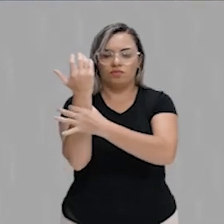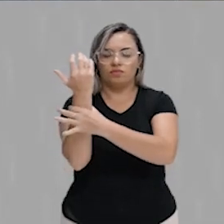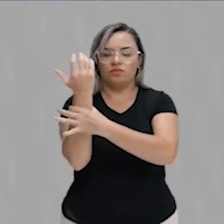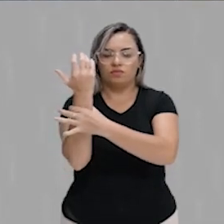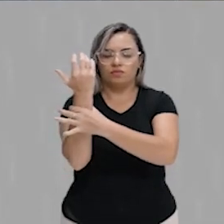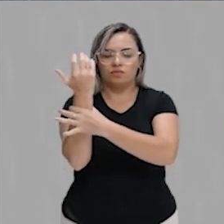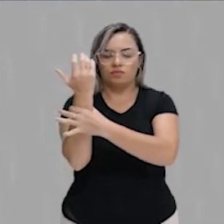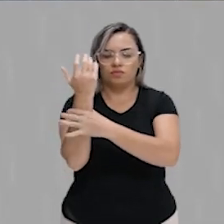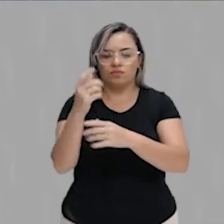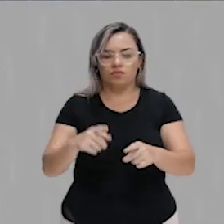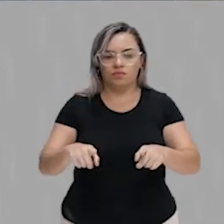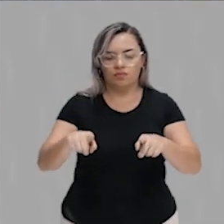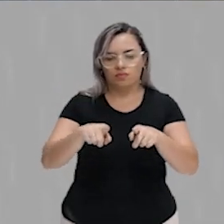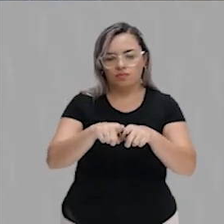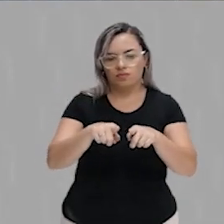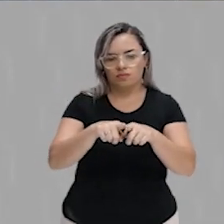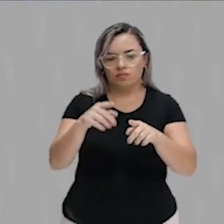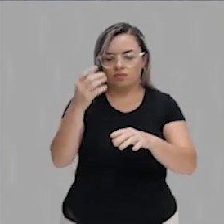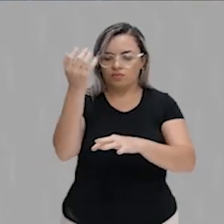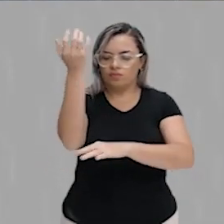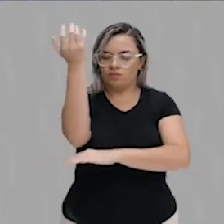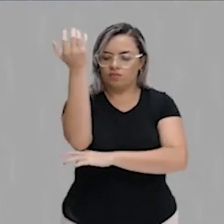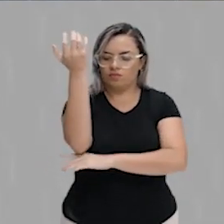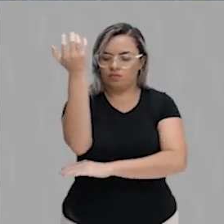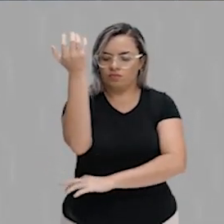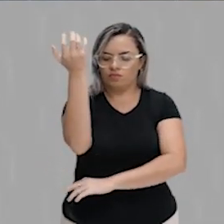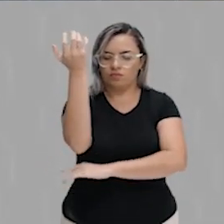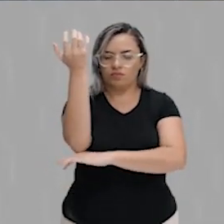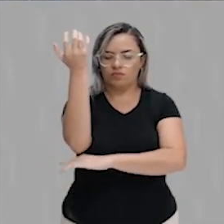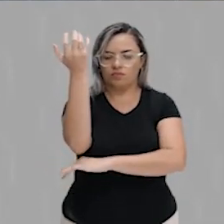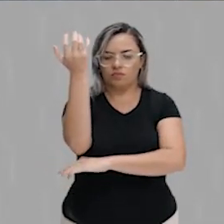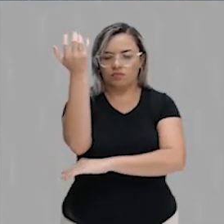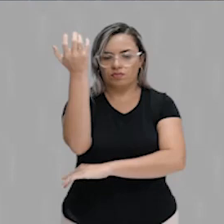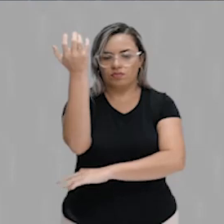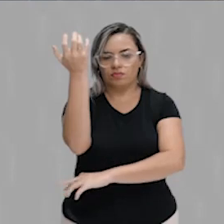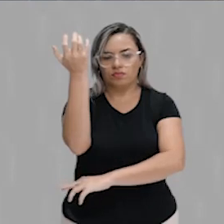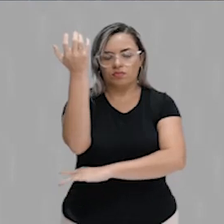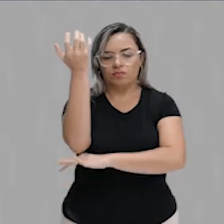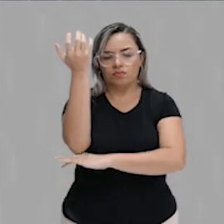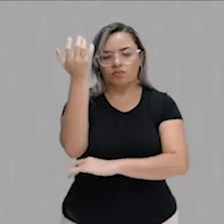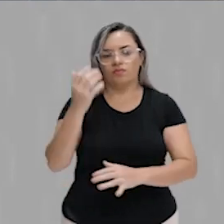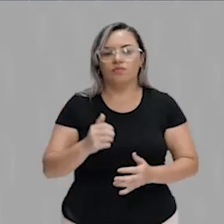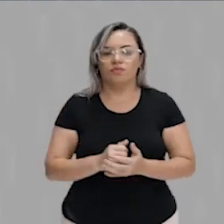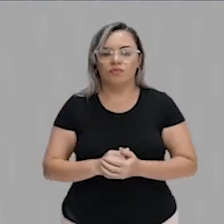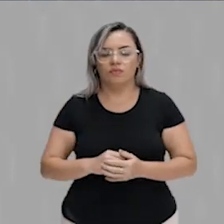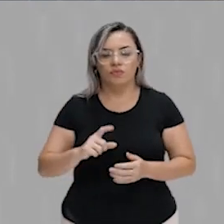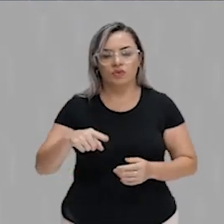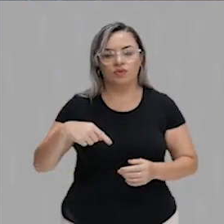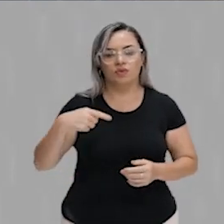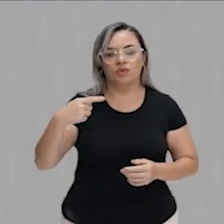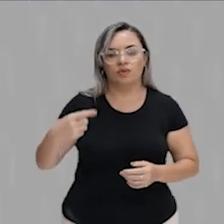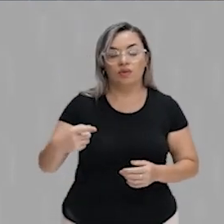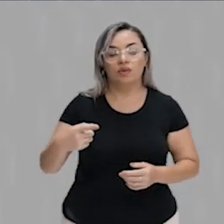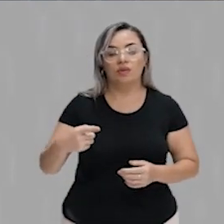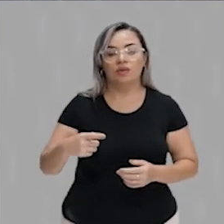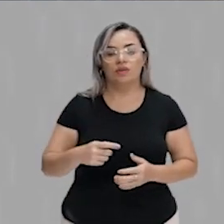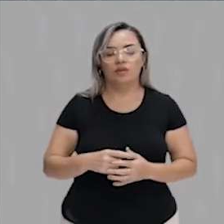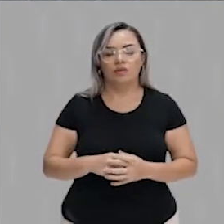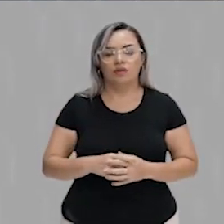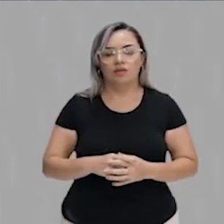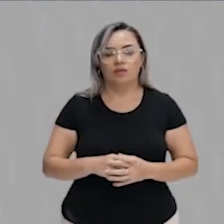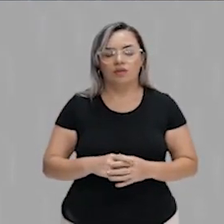Ela também promove o crescimento de raízes e caules. Um outro efeito das auxinas, o efeito depende